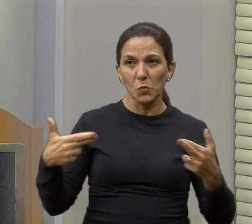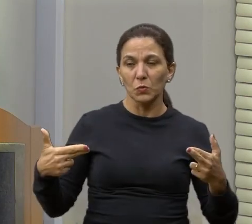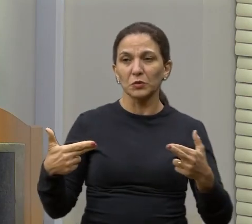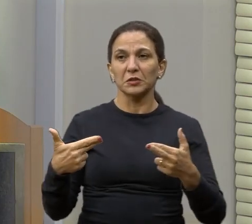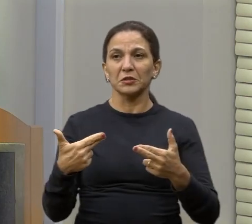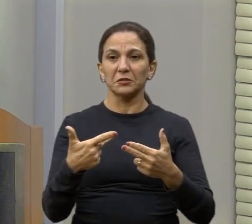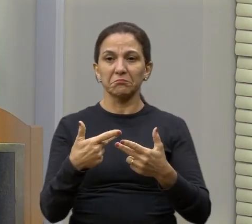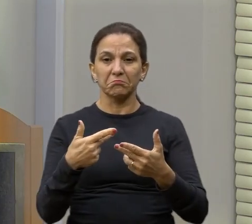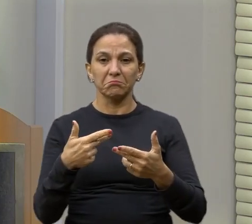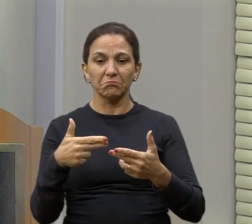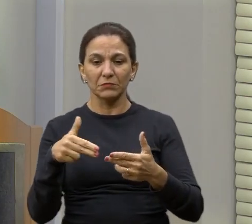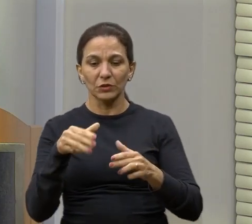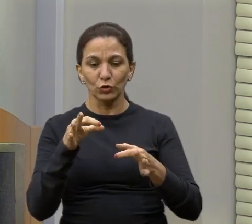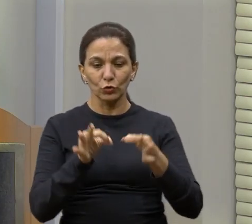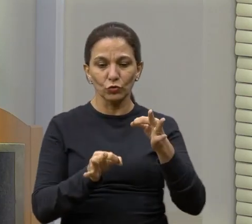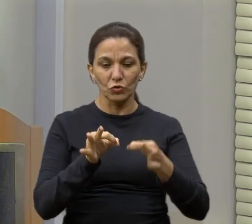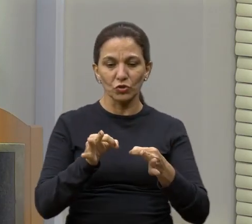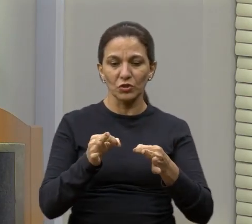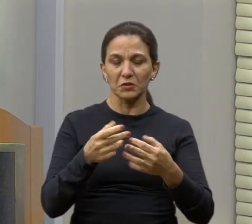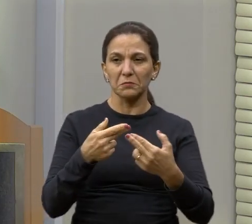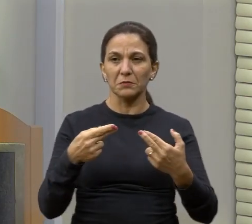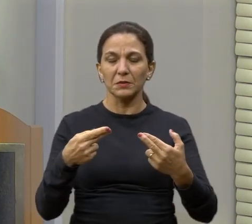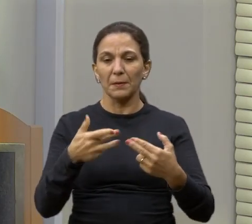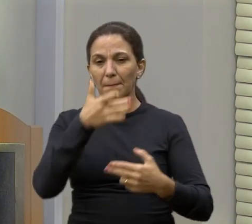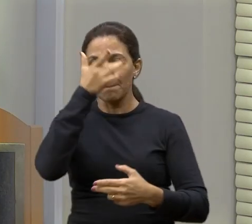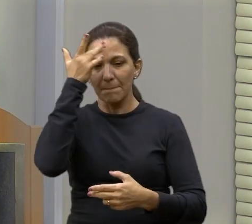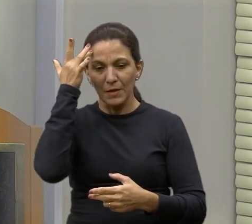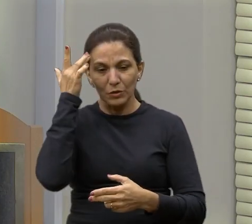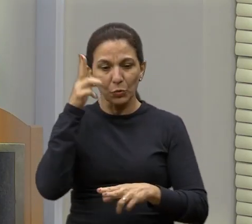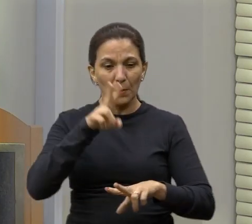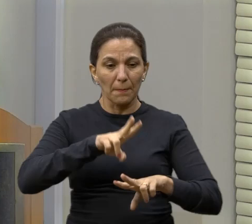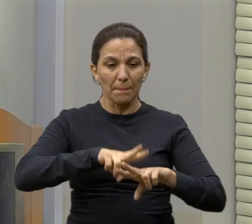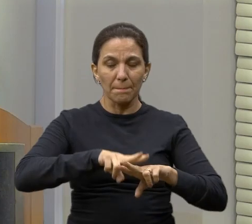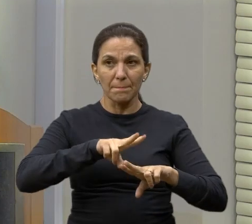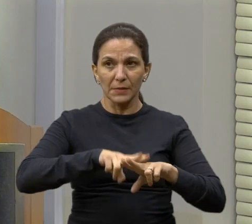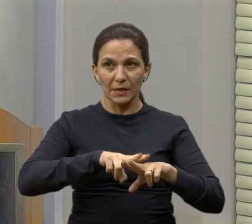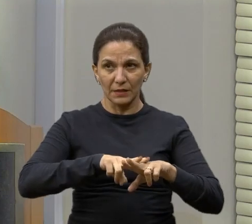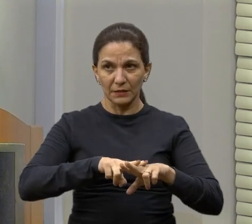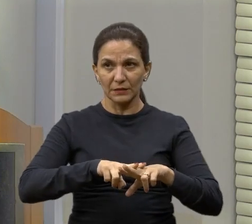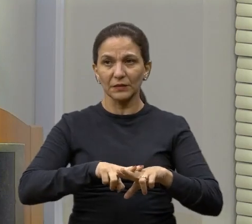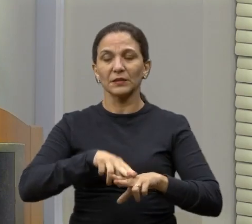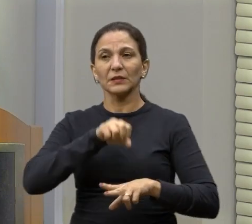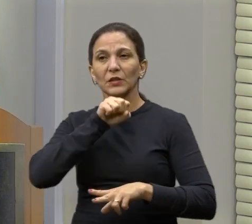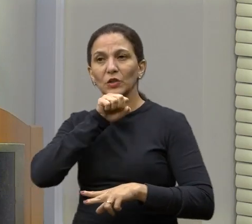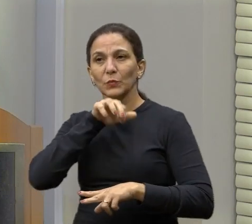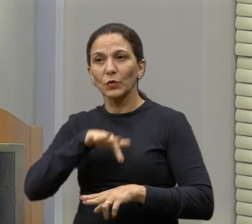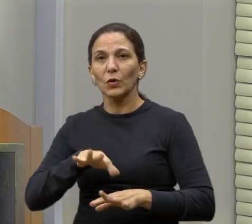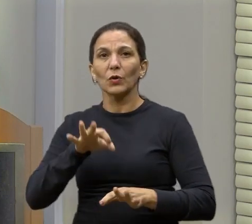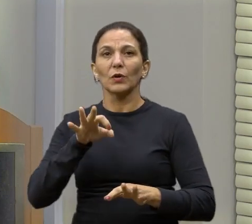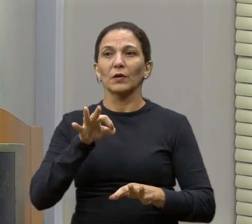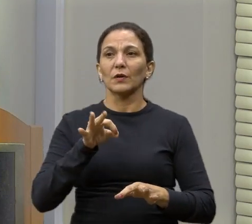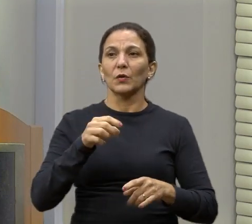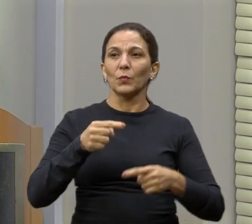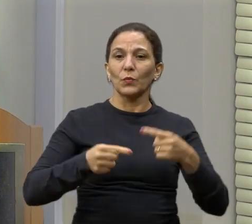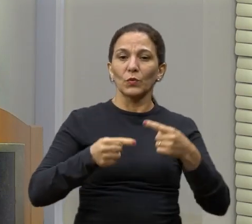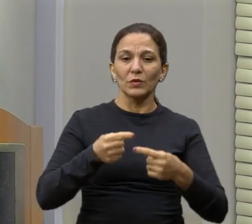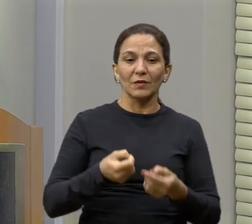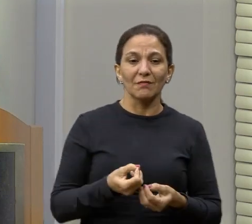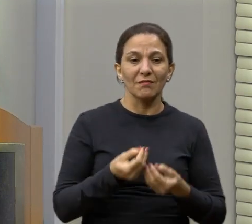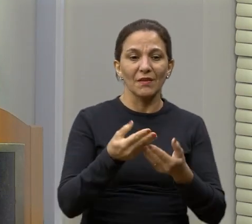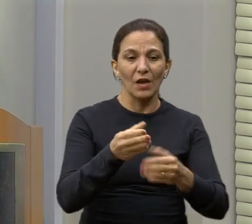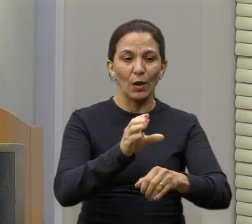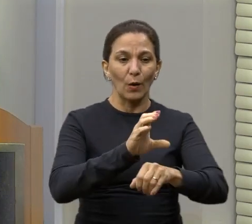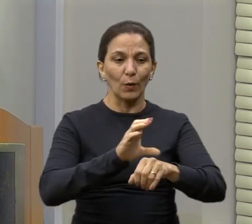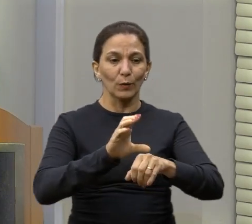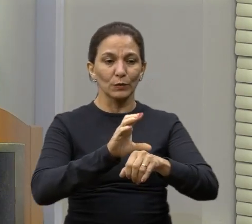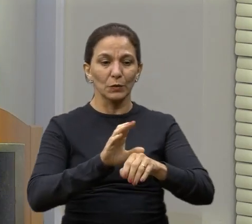recurso naquela Corte Suprema, essas pessoas continuam presas. E pior, Há político distribuindo a Constituição Federal sem